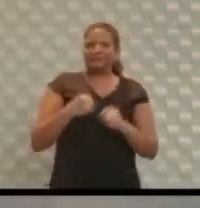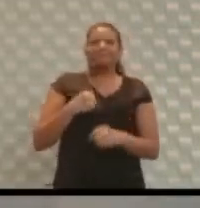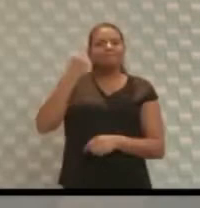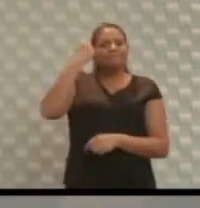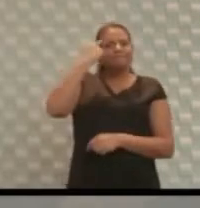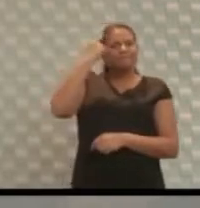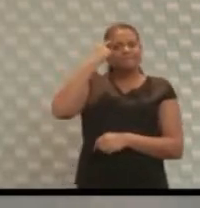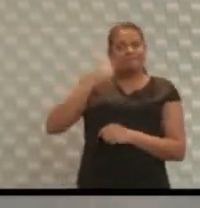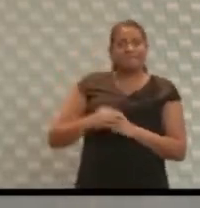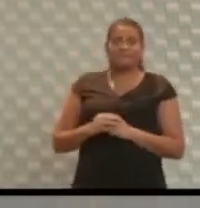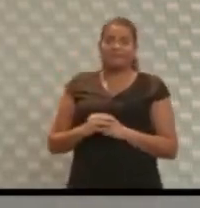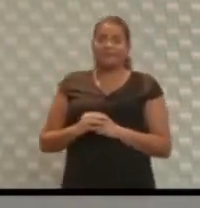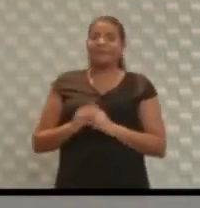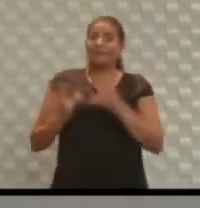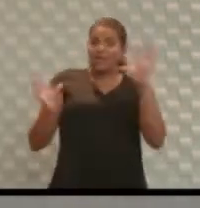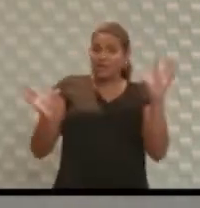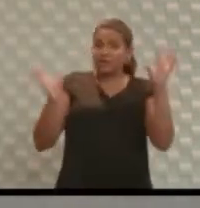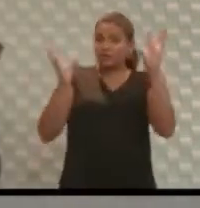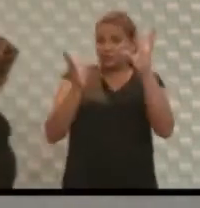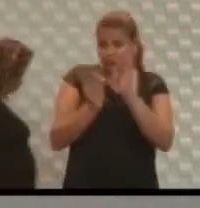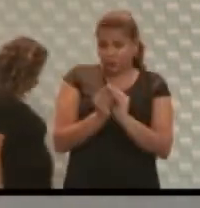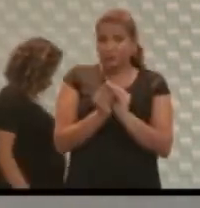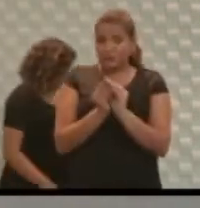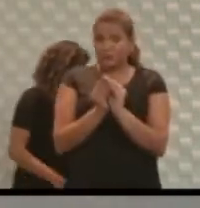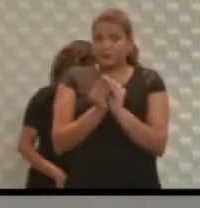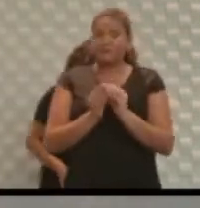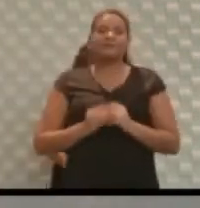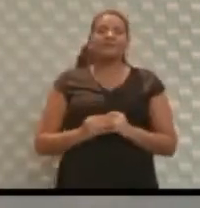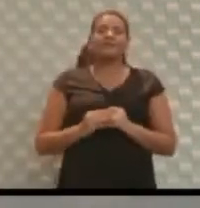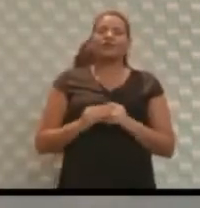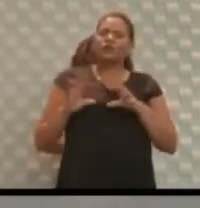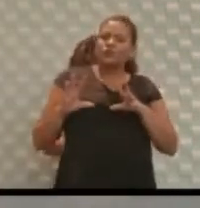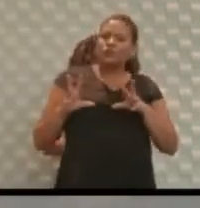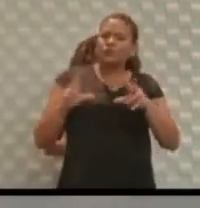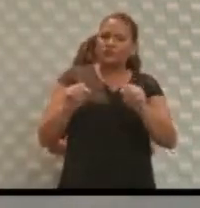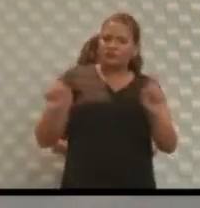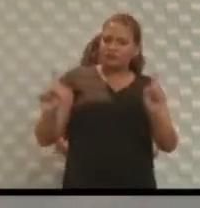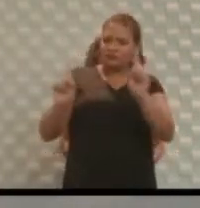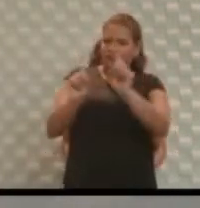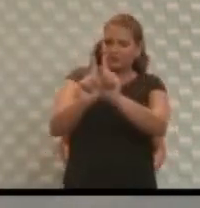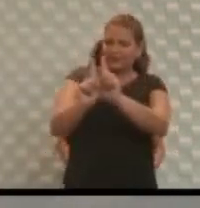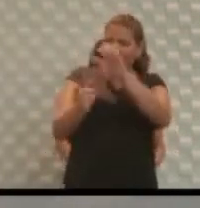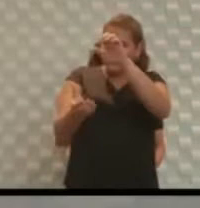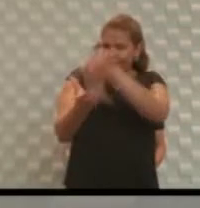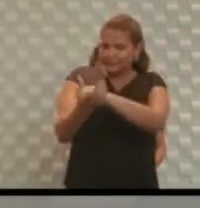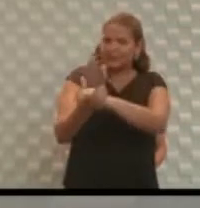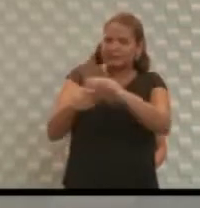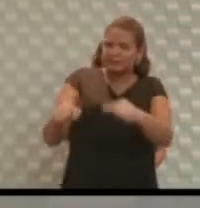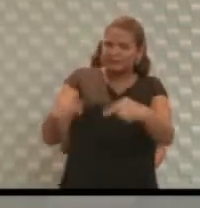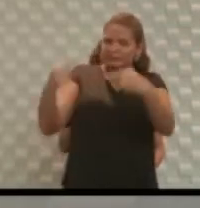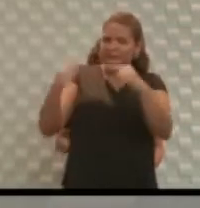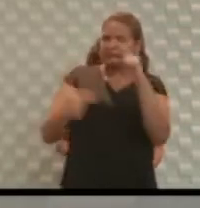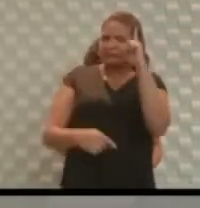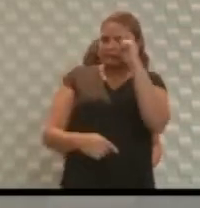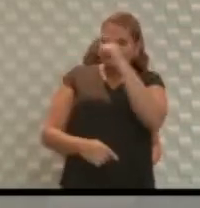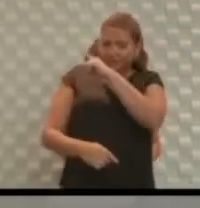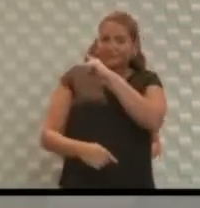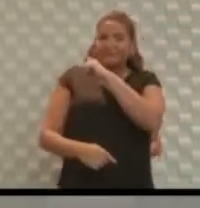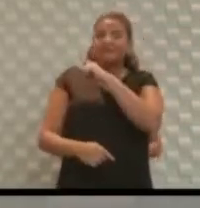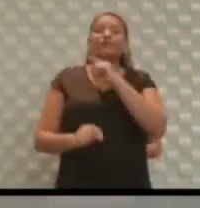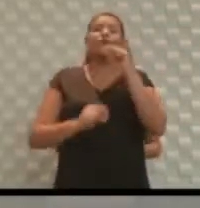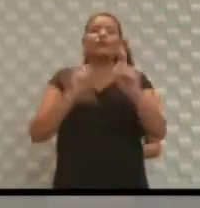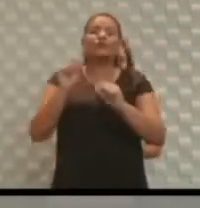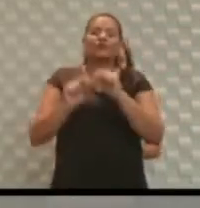resumindo, eu acho que todos os grandes desafios que o casal enfrenta, na verdade, passa